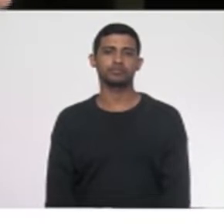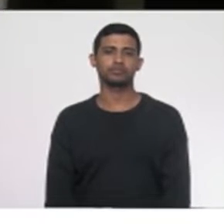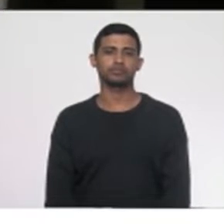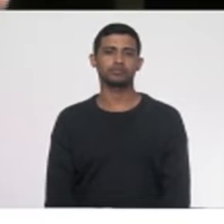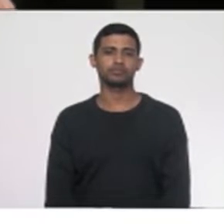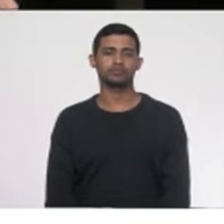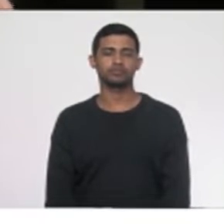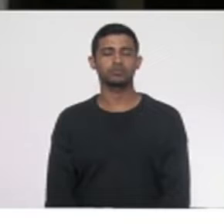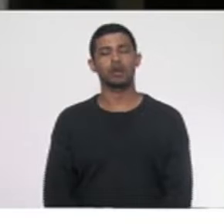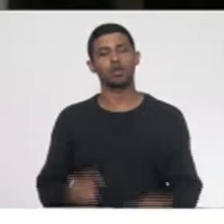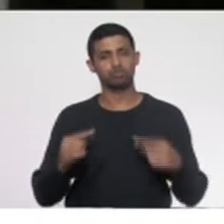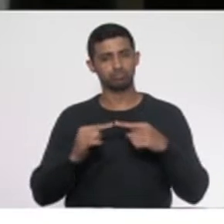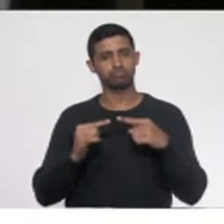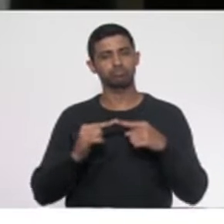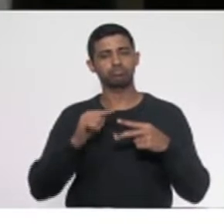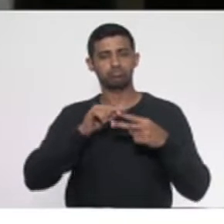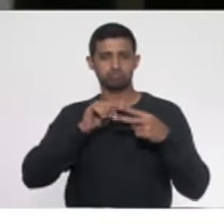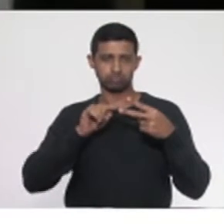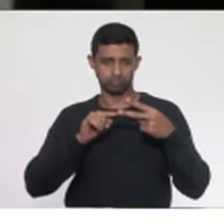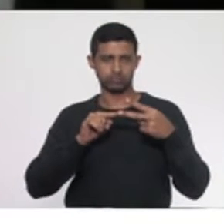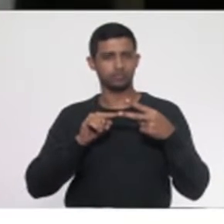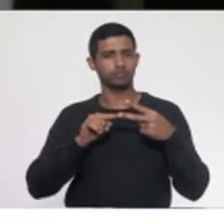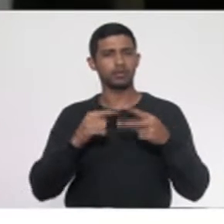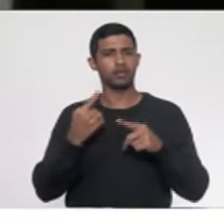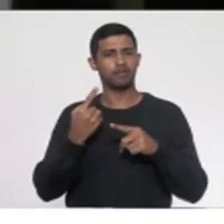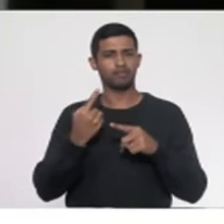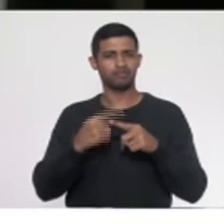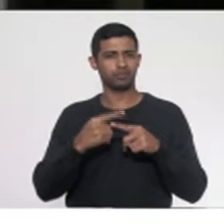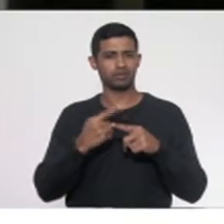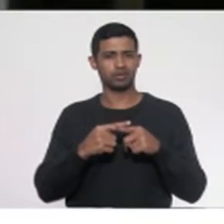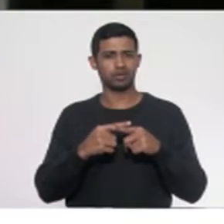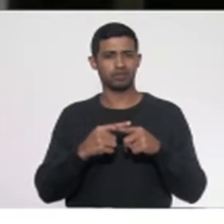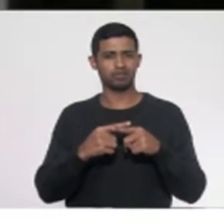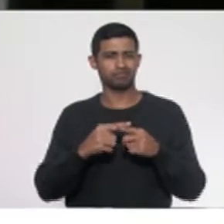as duas questões, porque as outras